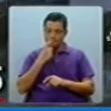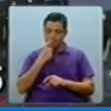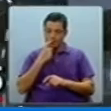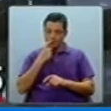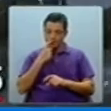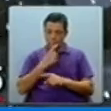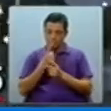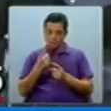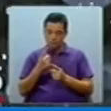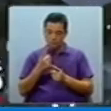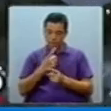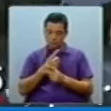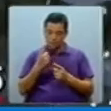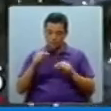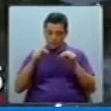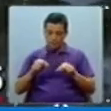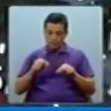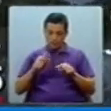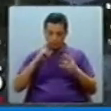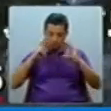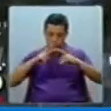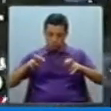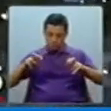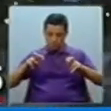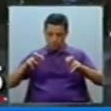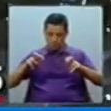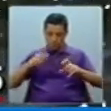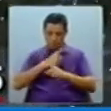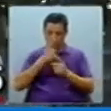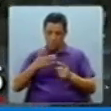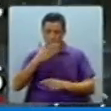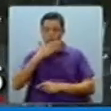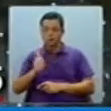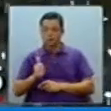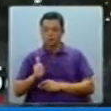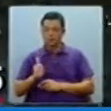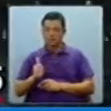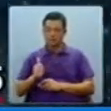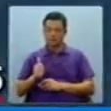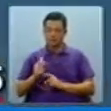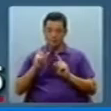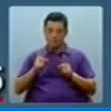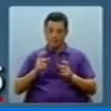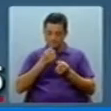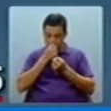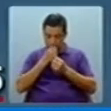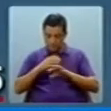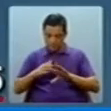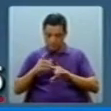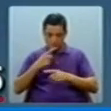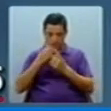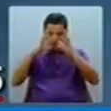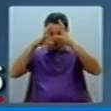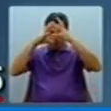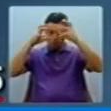planetas. É por isso que este exoplaneta, agora descoberto, é tão fascinante. Porquê? Porque é um Neptuno que está a perder as suas nuvens. Já